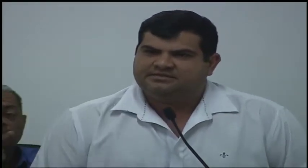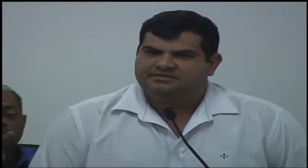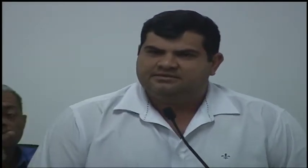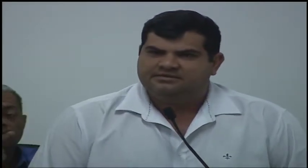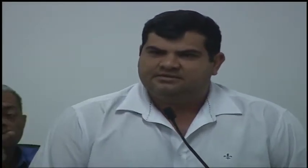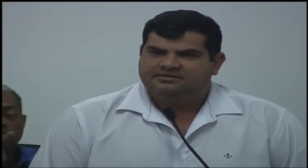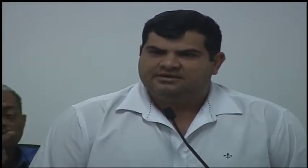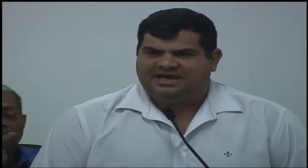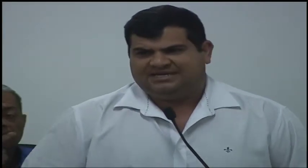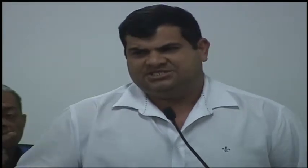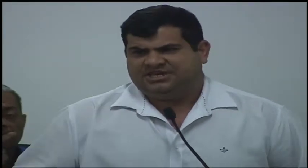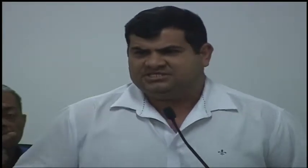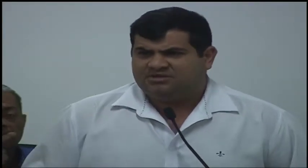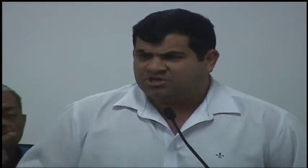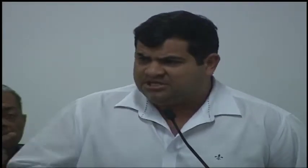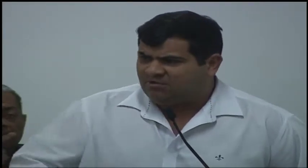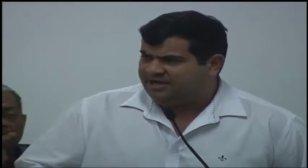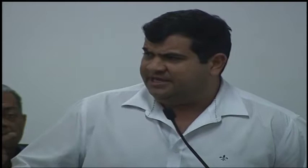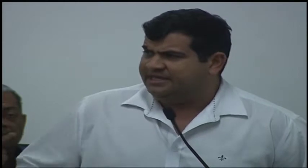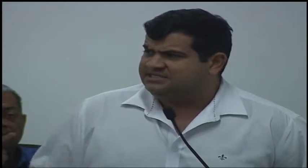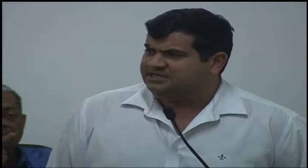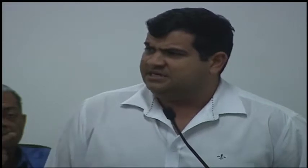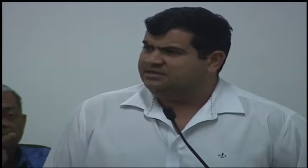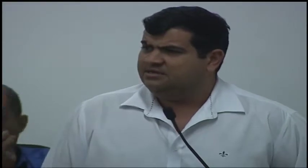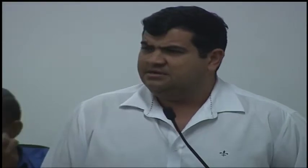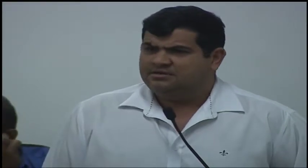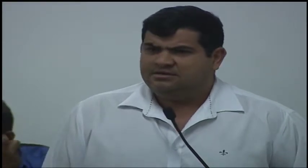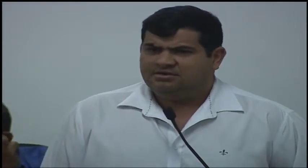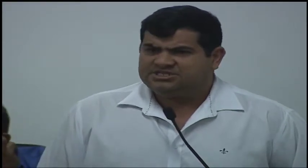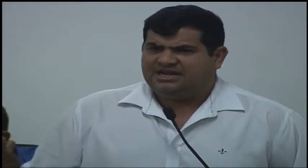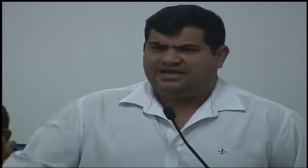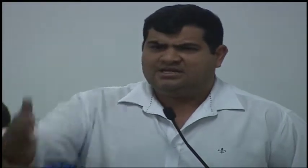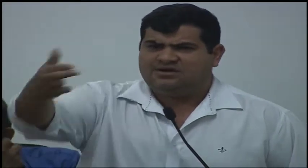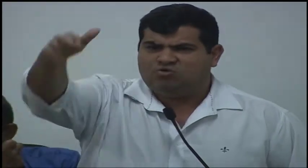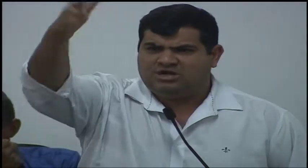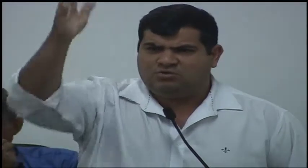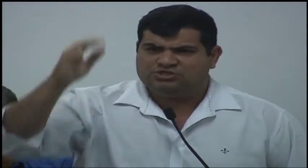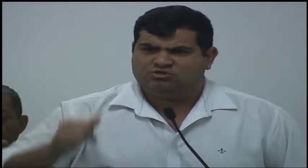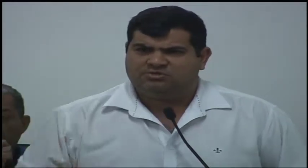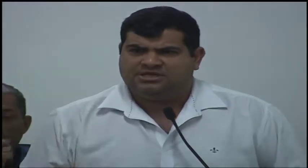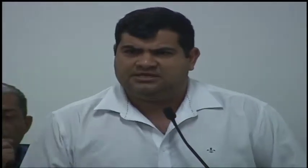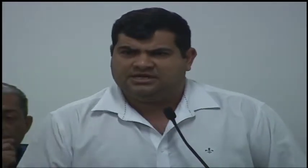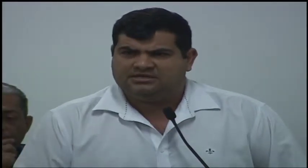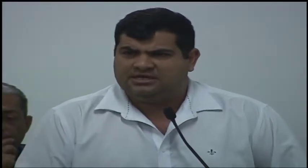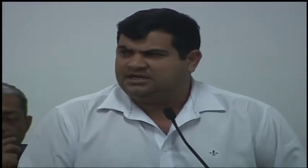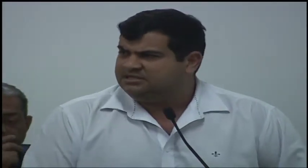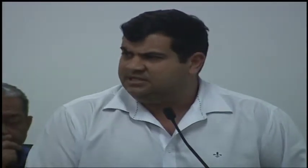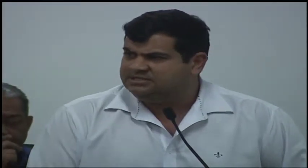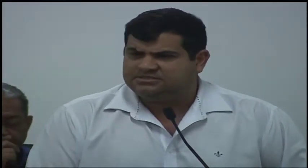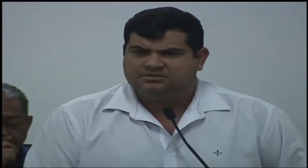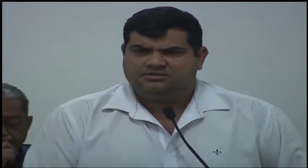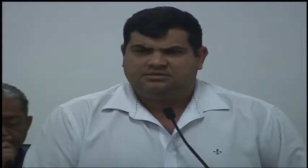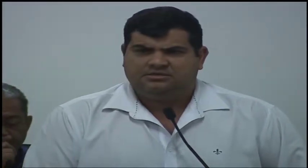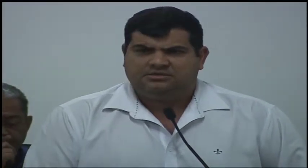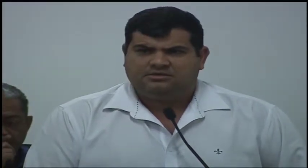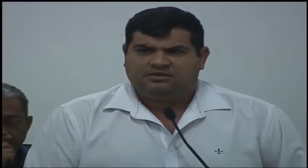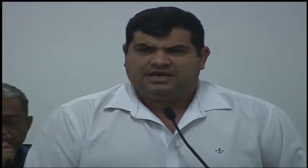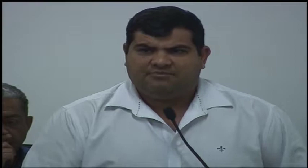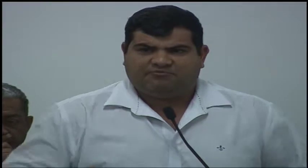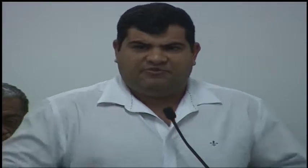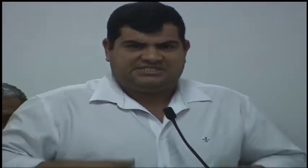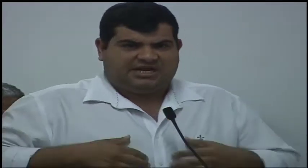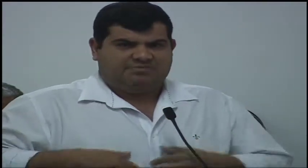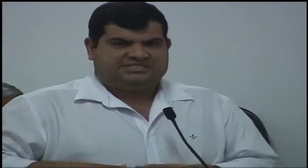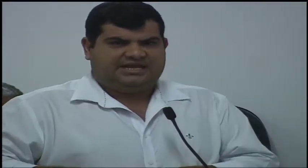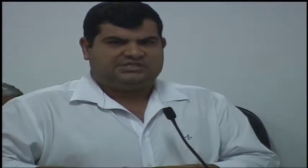Esperança. Ah, gente, temos que ter coerência. Acho que é Leandra alguma coisa, o nome da atriz.